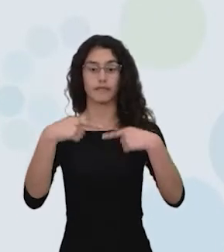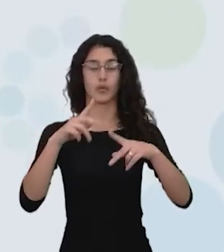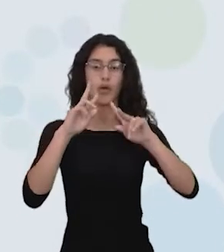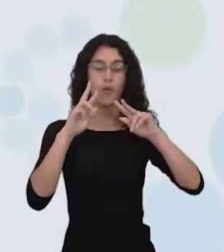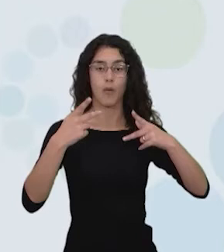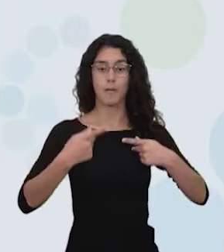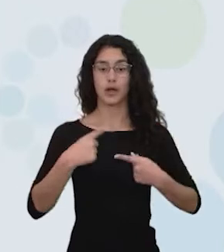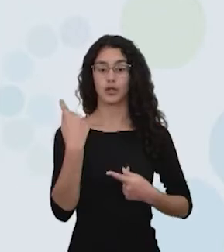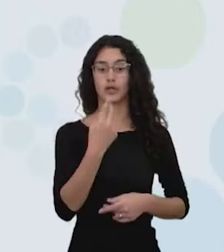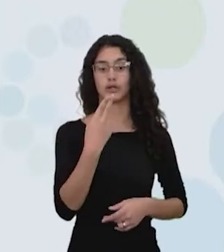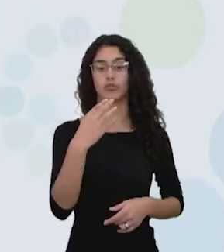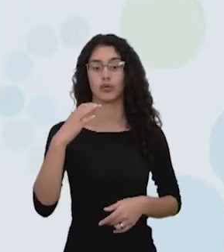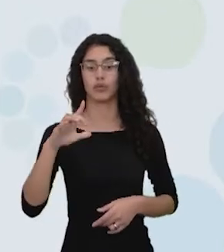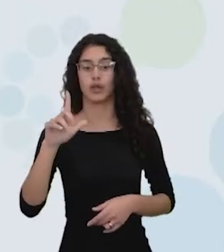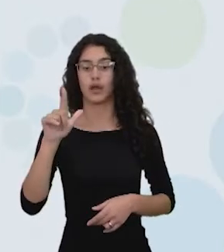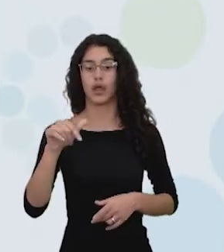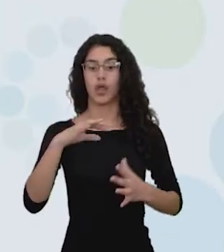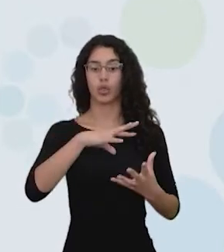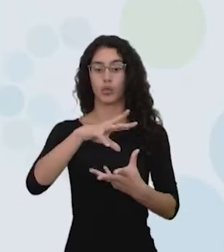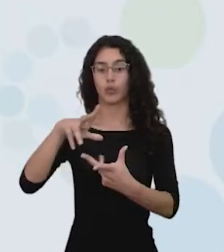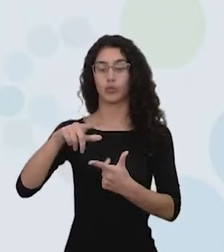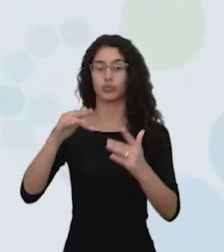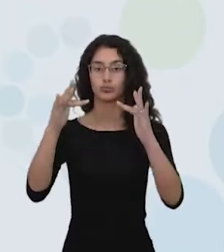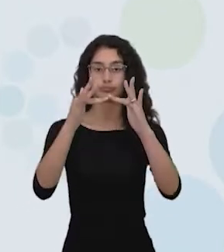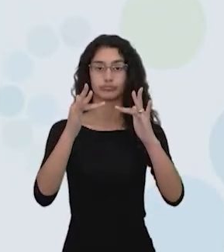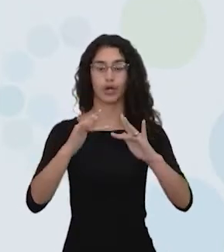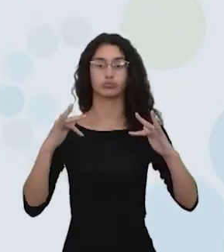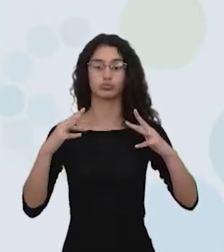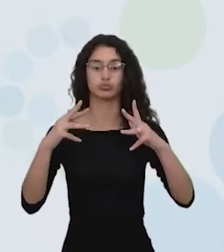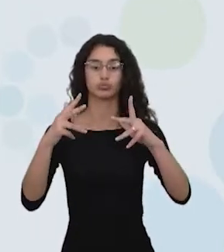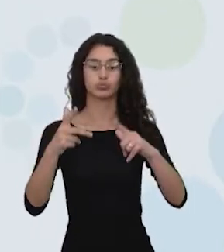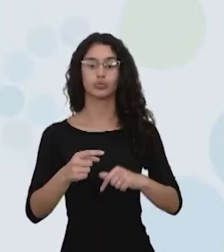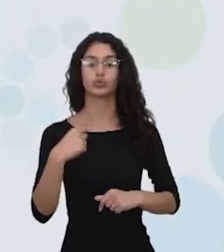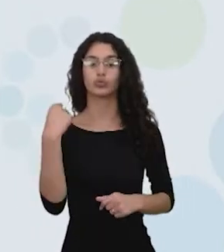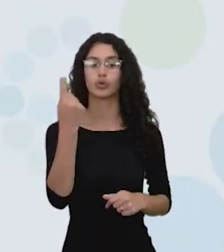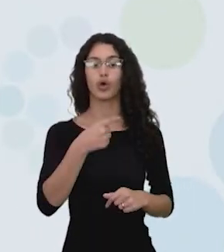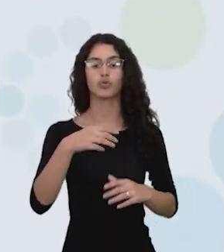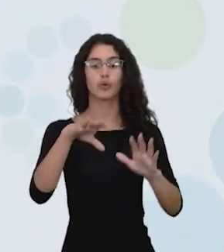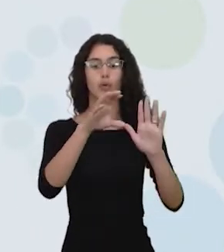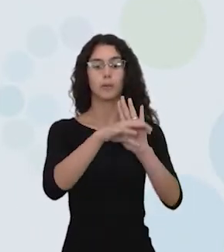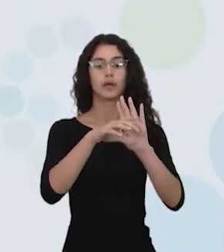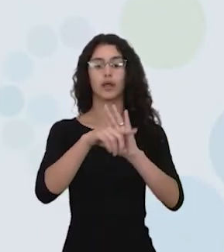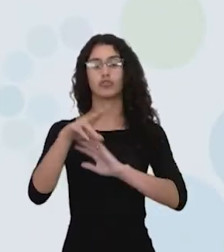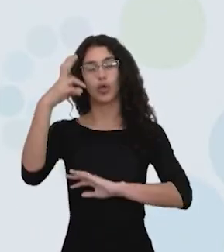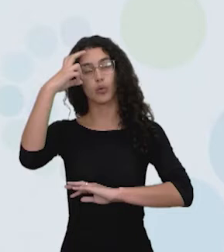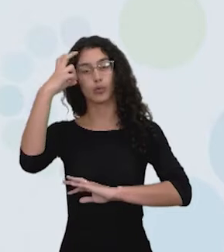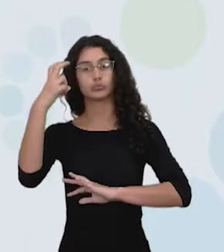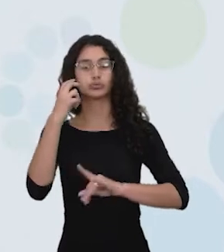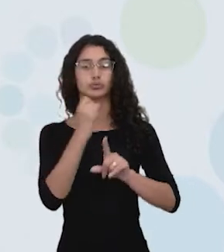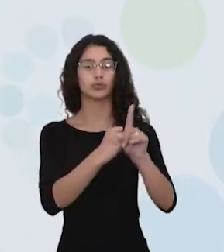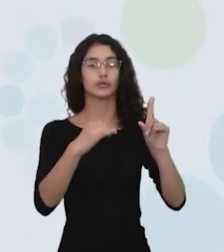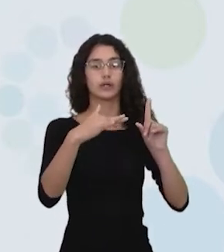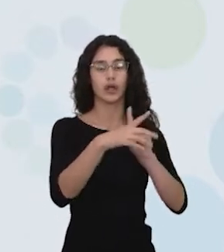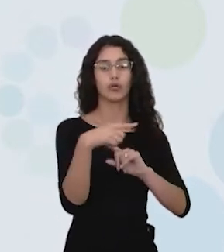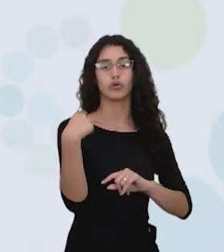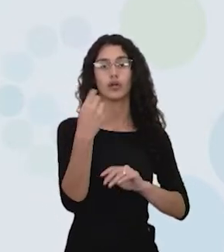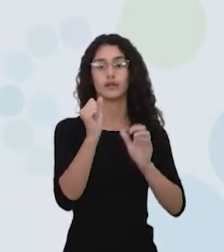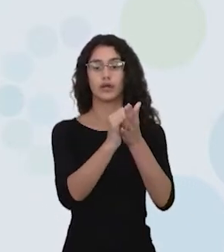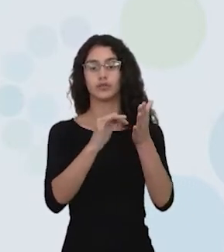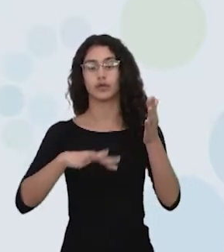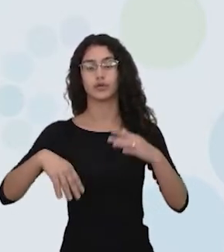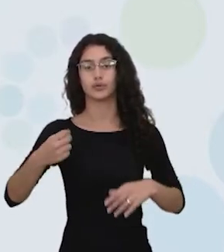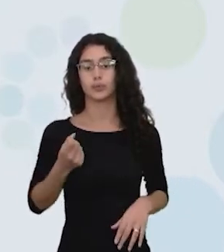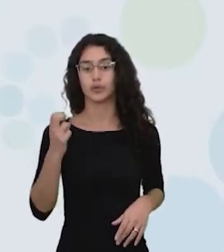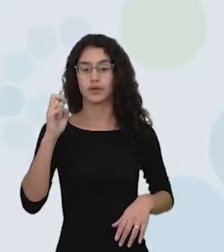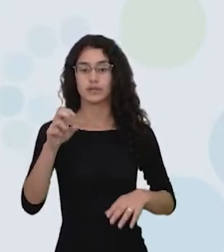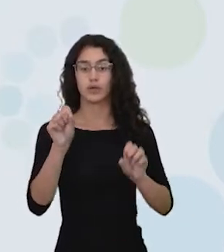A nossa unidade curricular é No Mundo Tudo Está Interligado. Nosso componente é o Cultura e Sociedade. A gente está na atividade